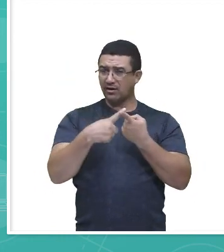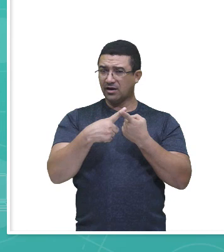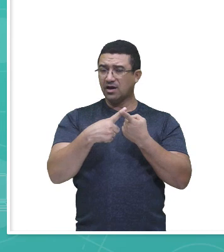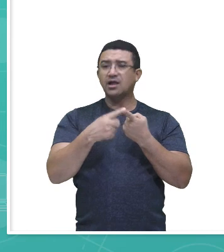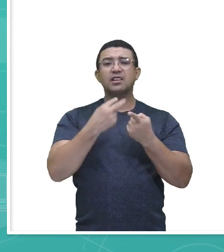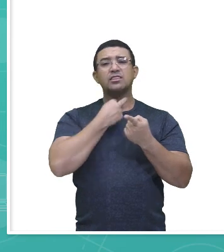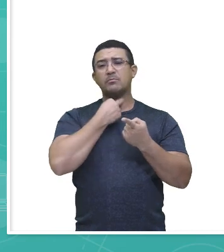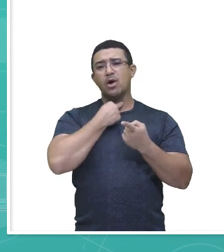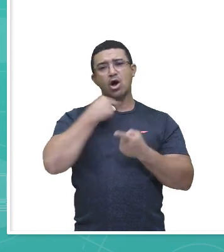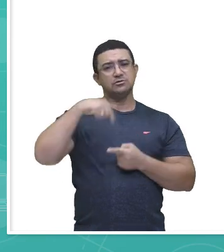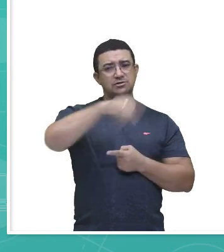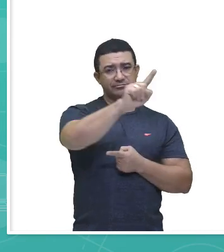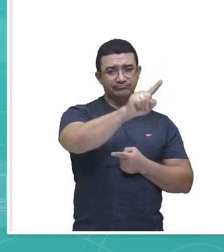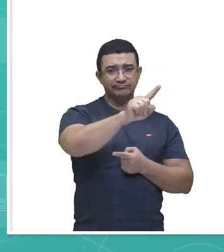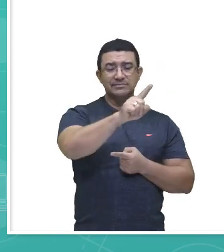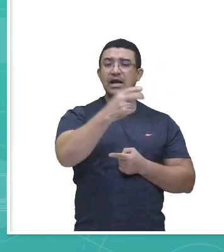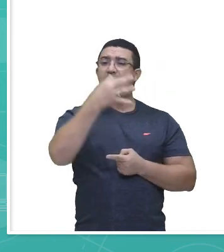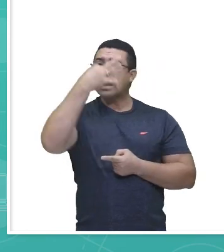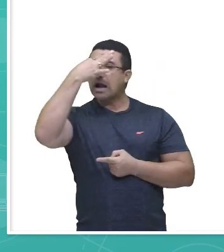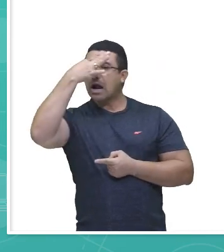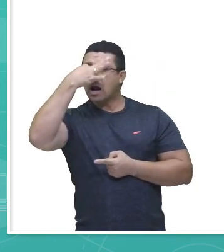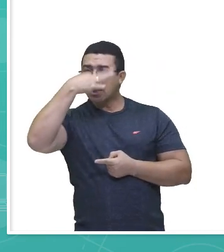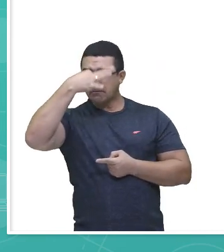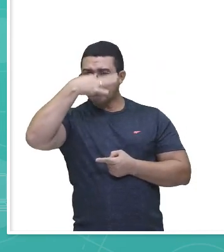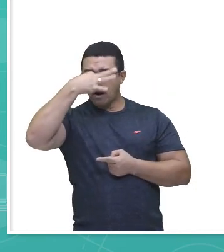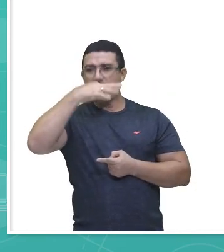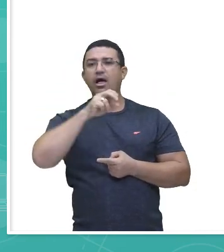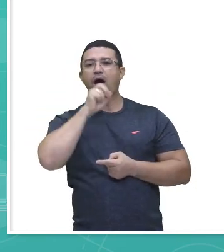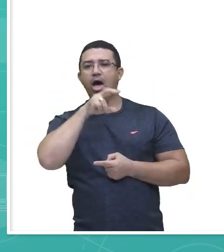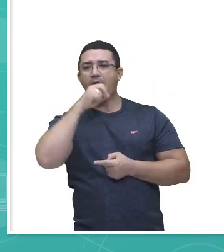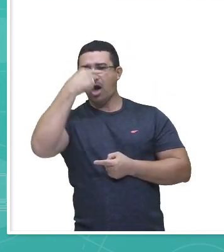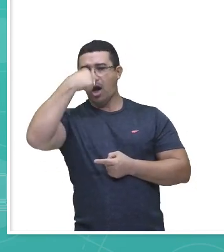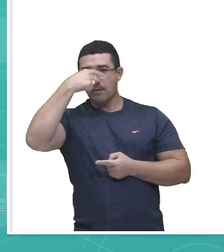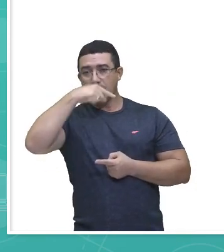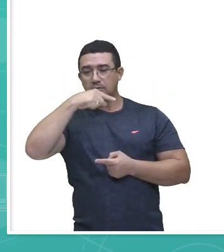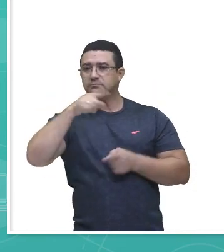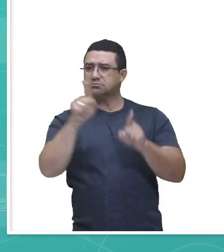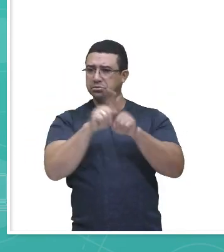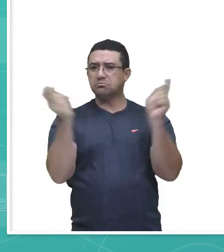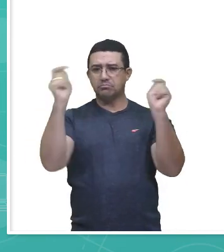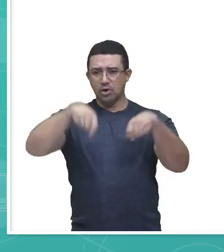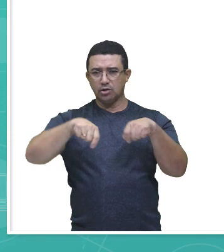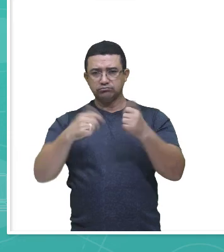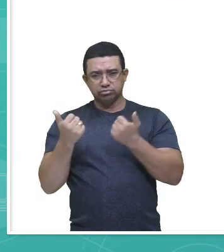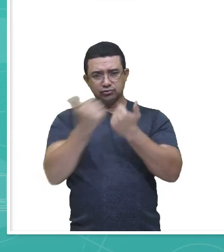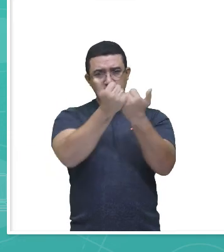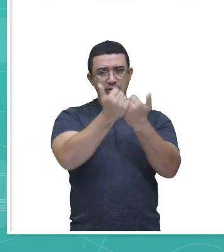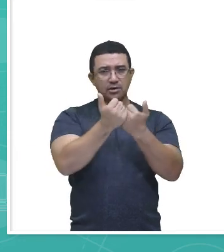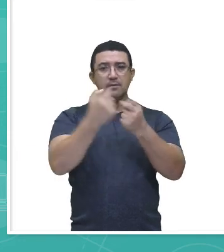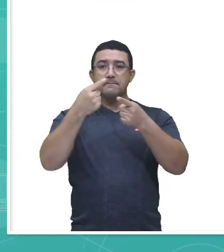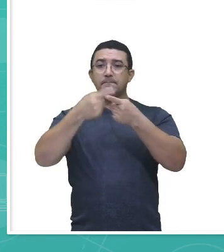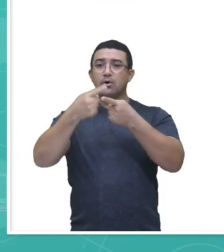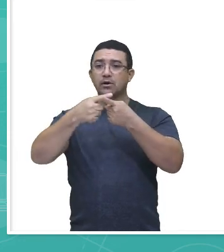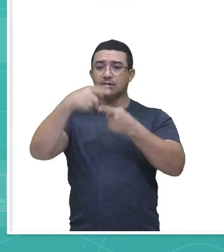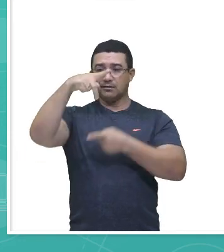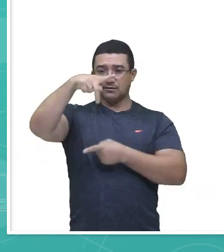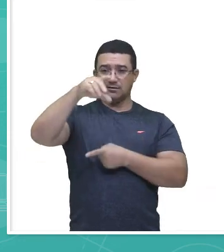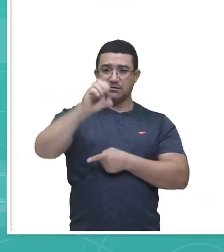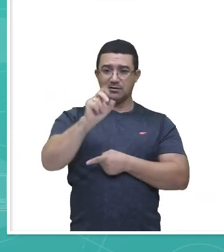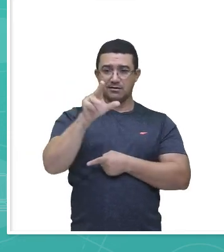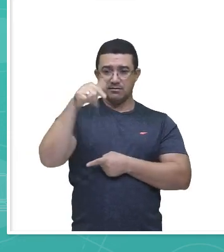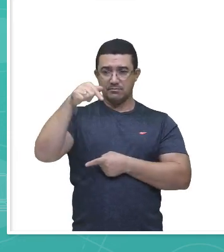tá? Poderia muito bem substituir pela conjunção por quê. Então, ele pensou,